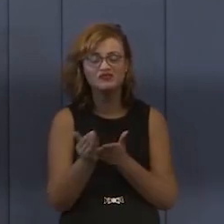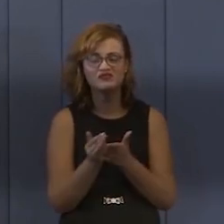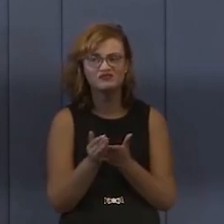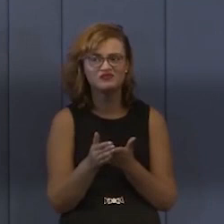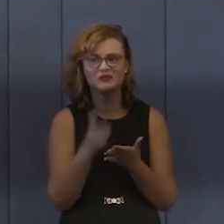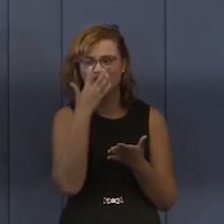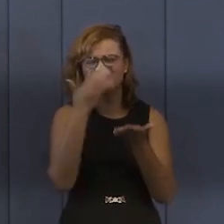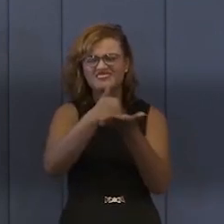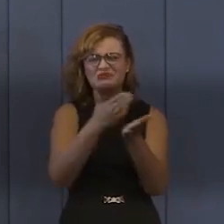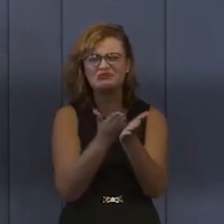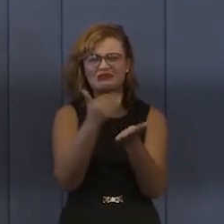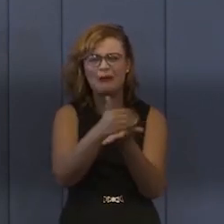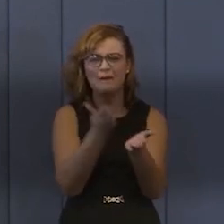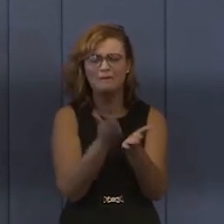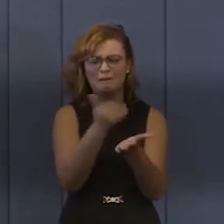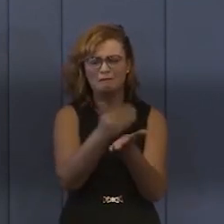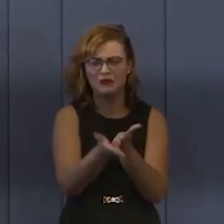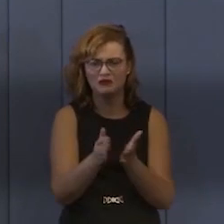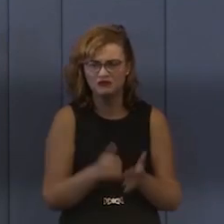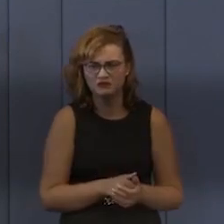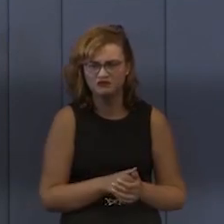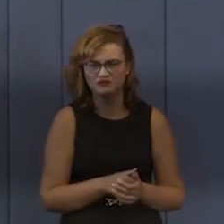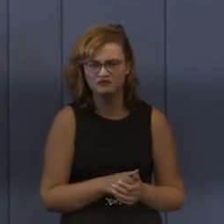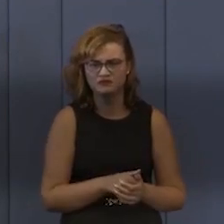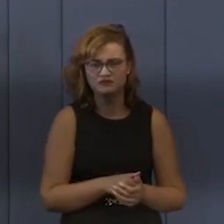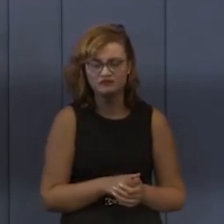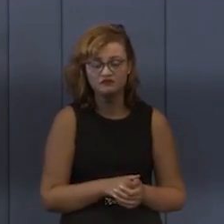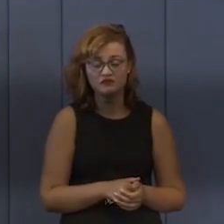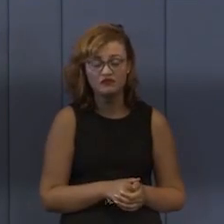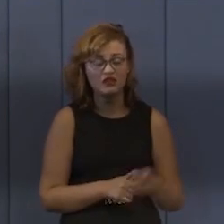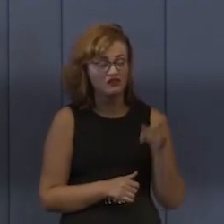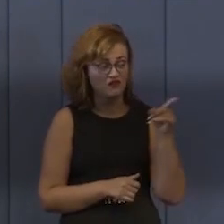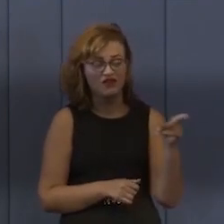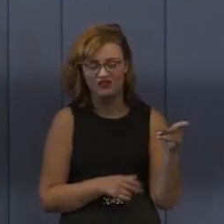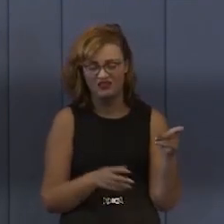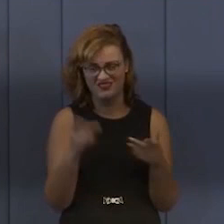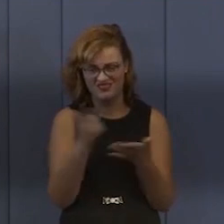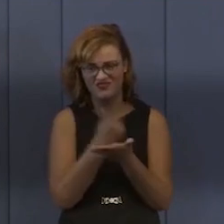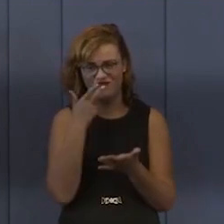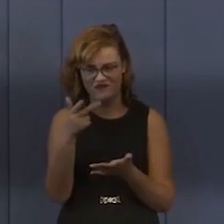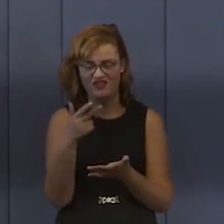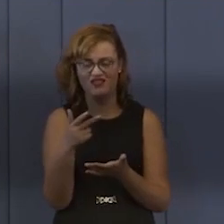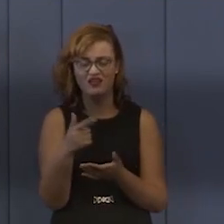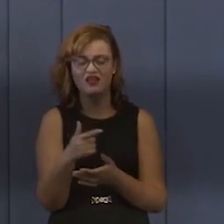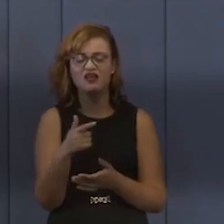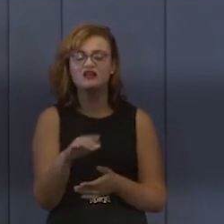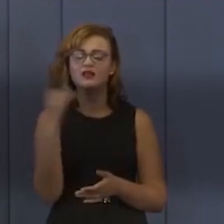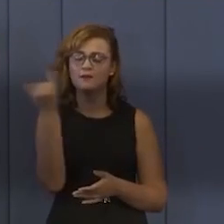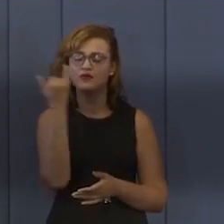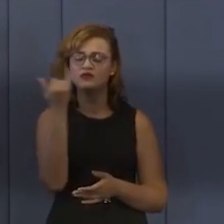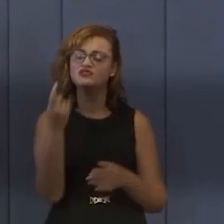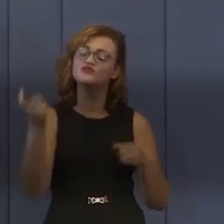Porque, na base, já está tudo desintegrado. Então, o que o Yoram Razoni fala a respeito da virtude do nacionalismo é exatamente